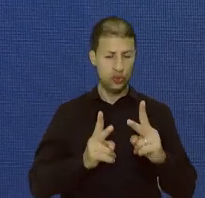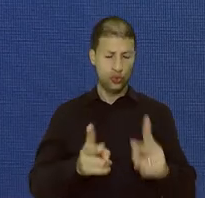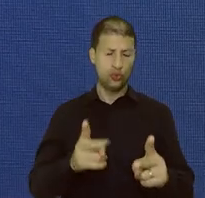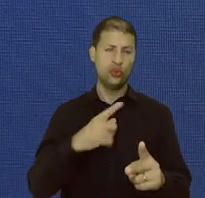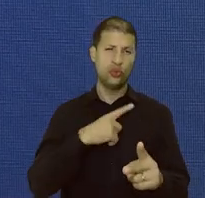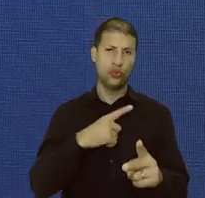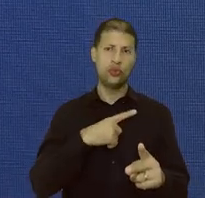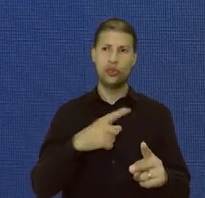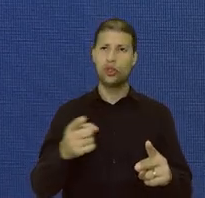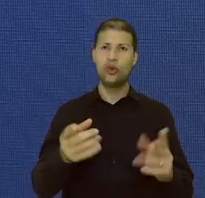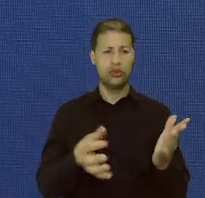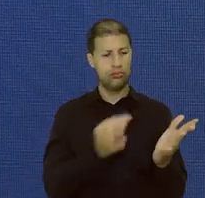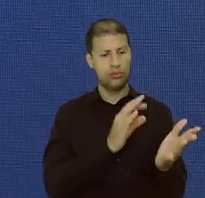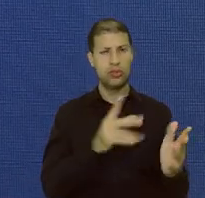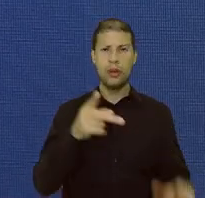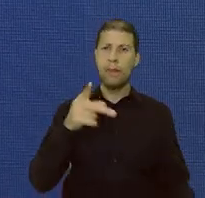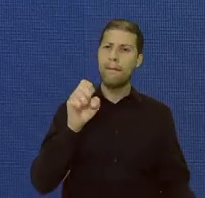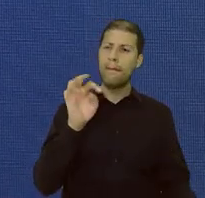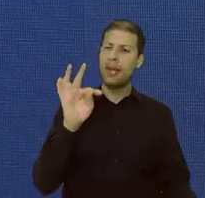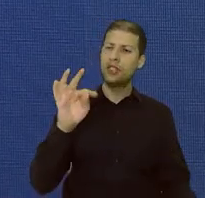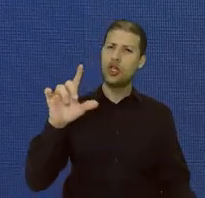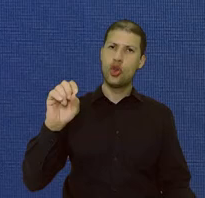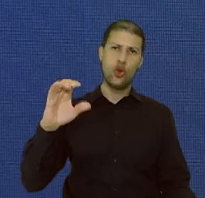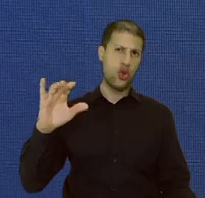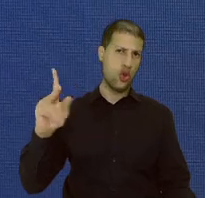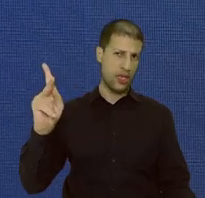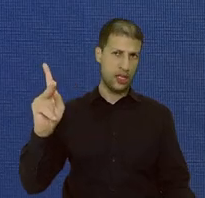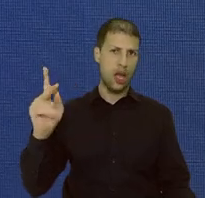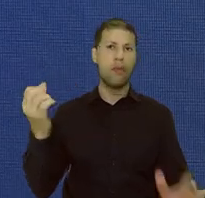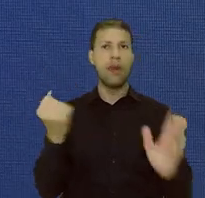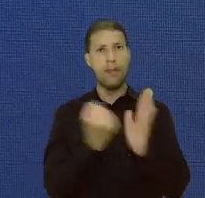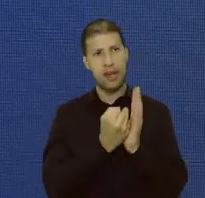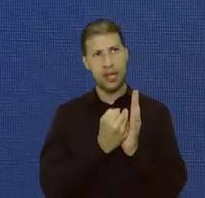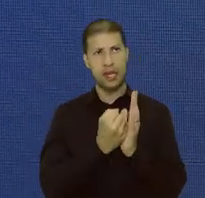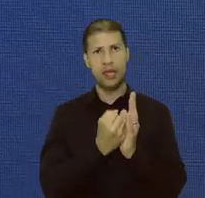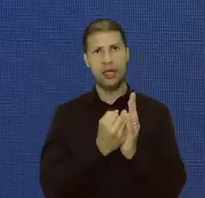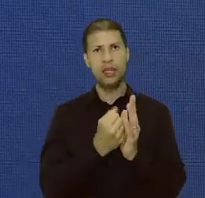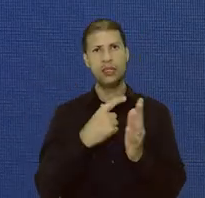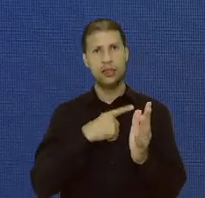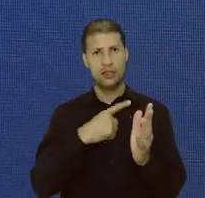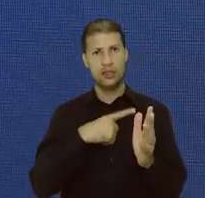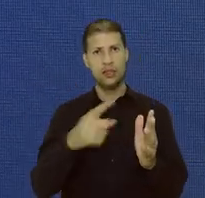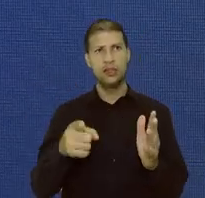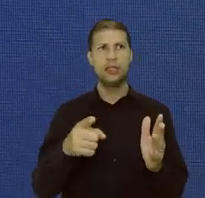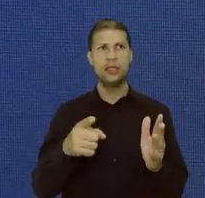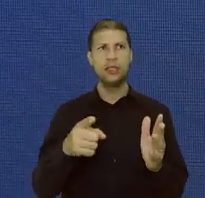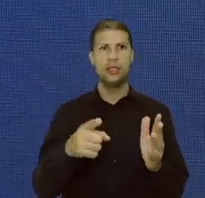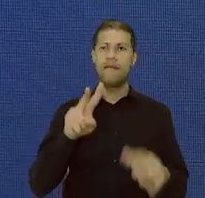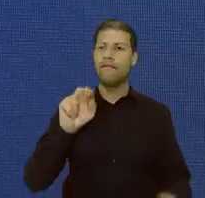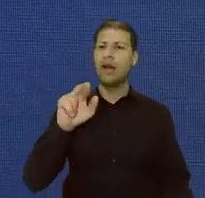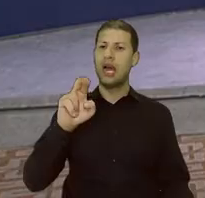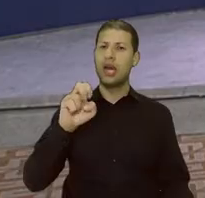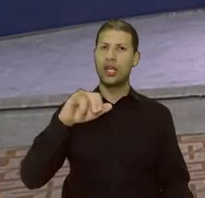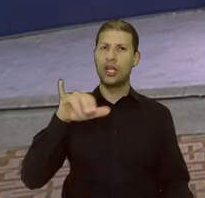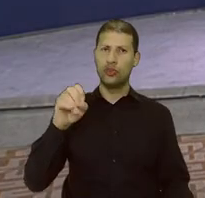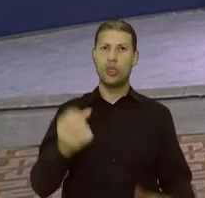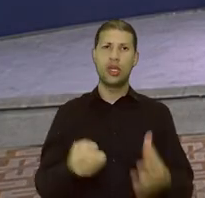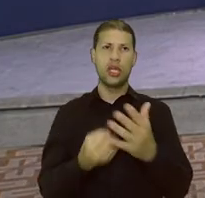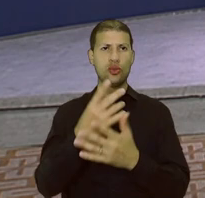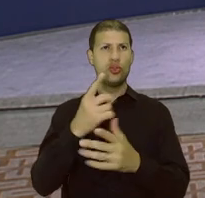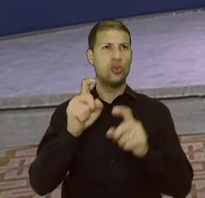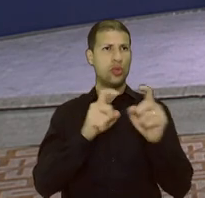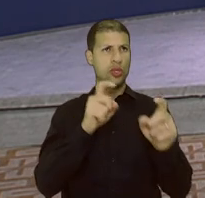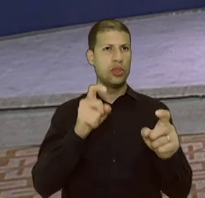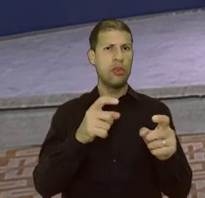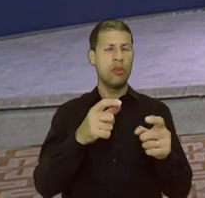portfólio Pet Love que é um é uma marca né tá ali no homem ela nasceu no like vai lá ver uma grande loja